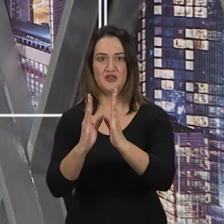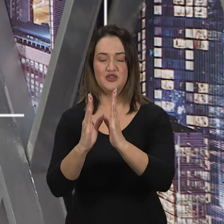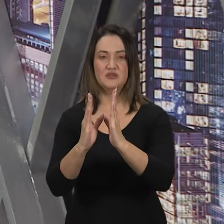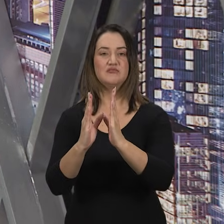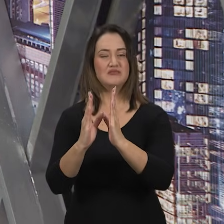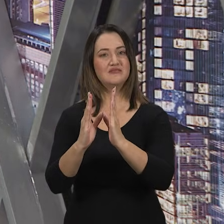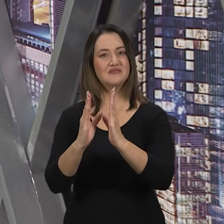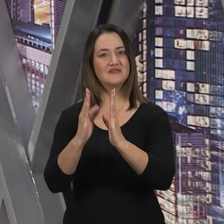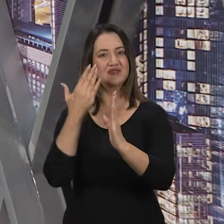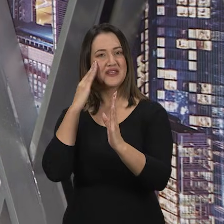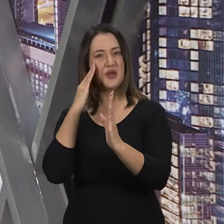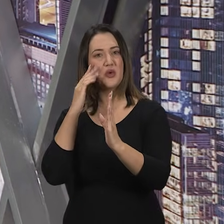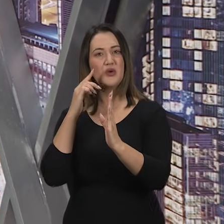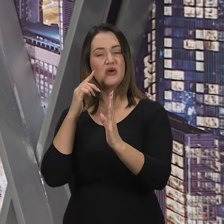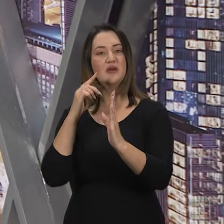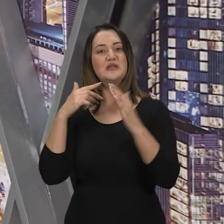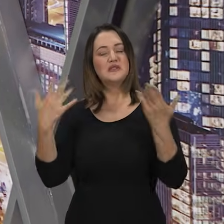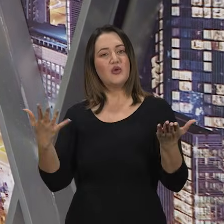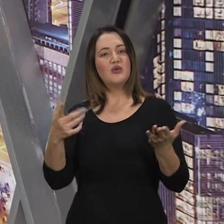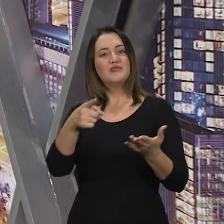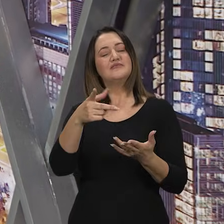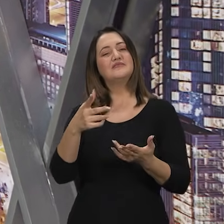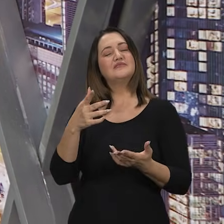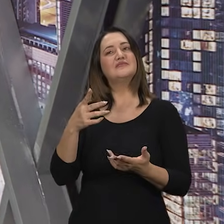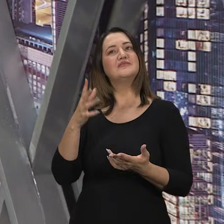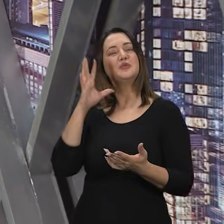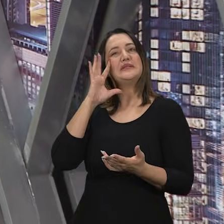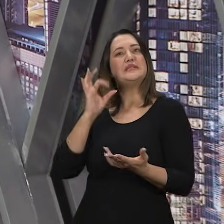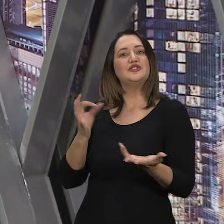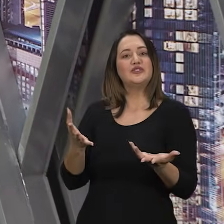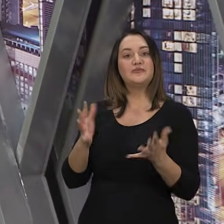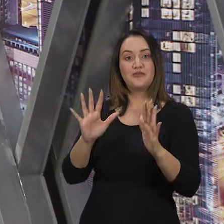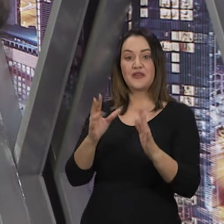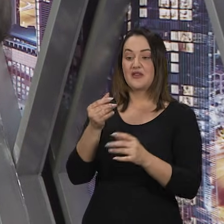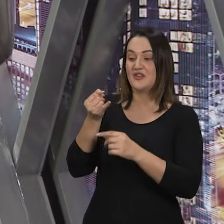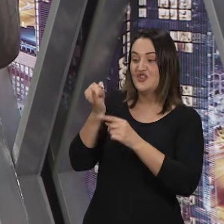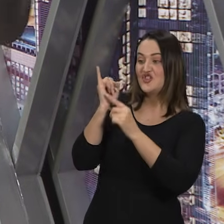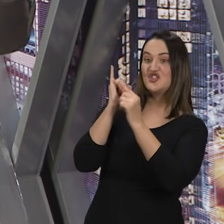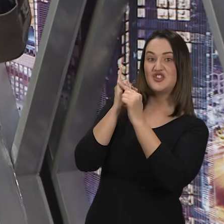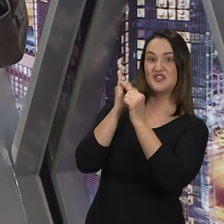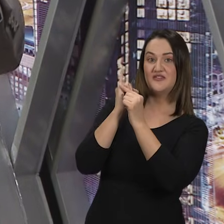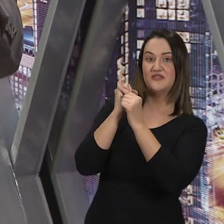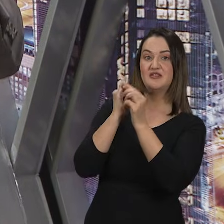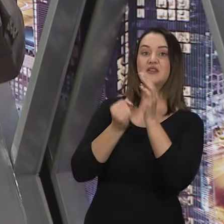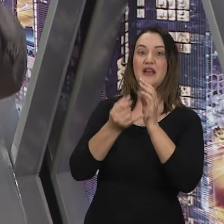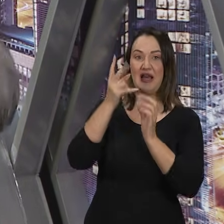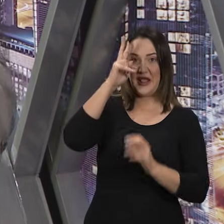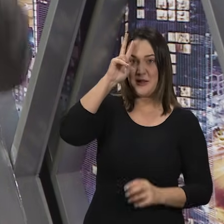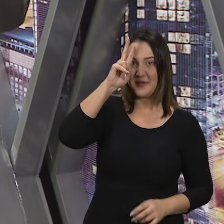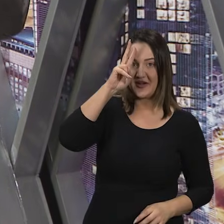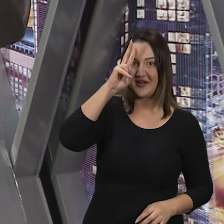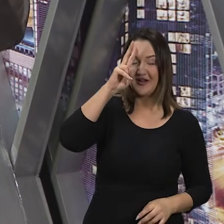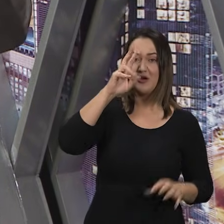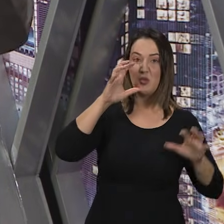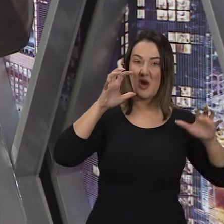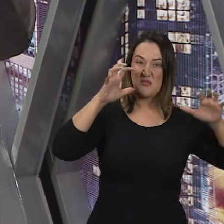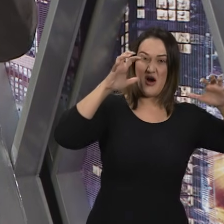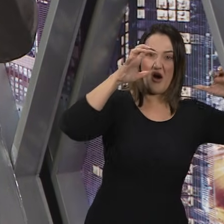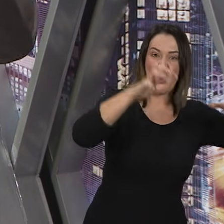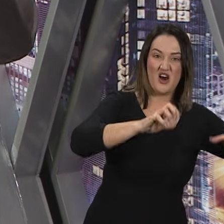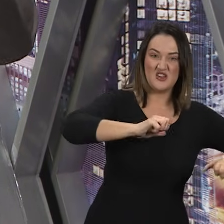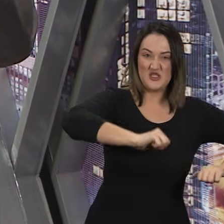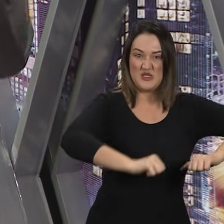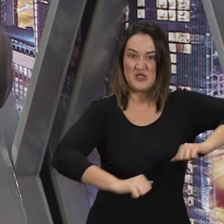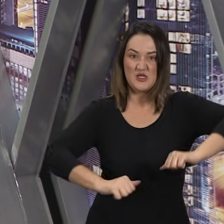Uau! Isso é incrível! O verso 25, Daniel 7, 25, fala assim: essa ponta pequena que surgiu do